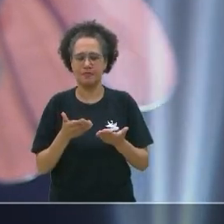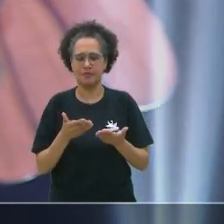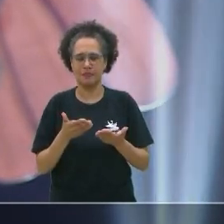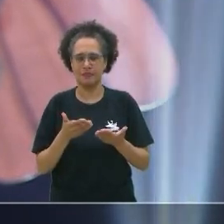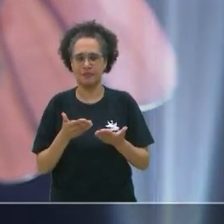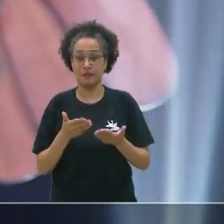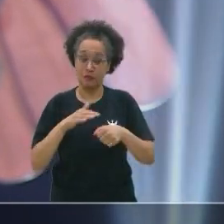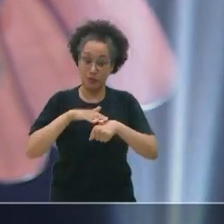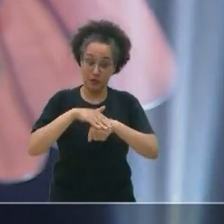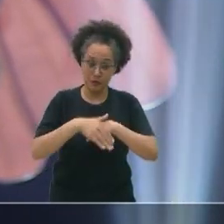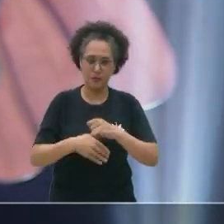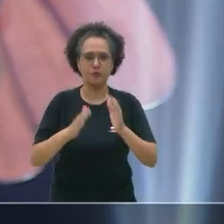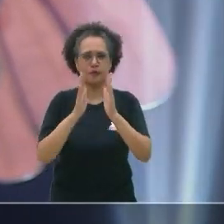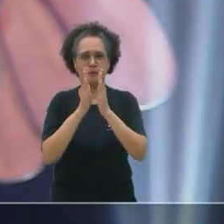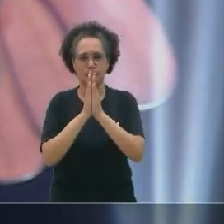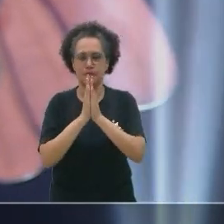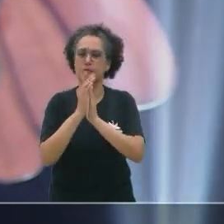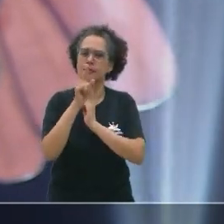você.